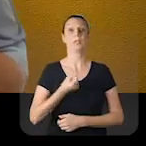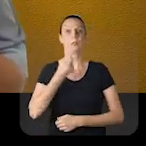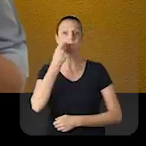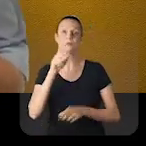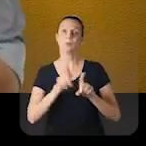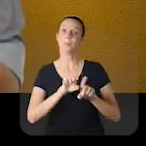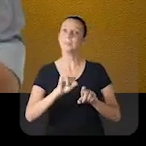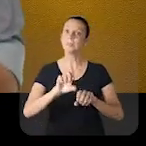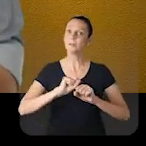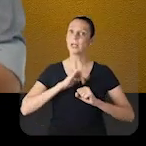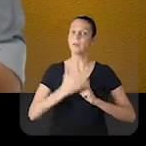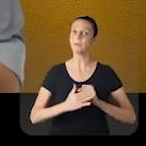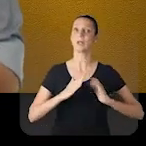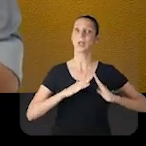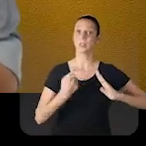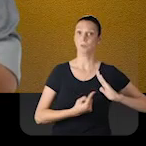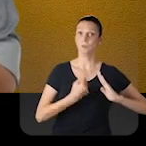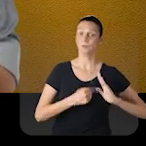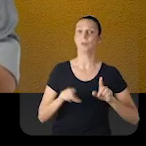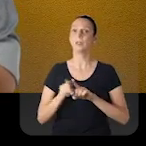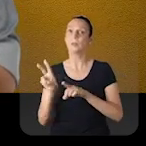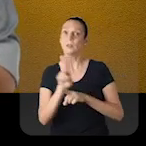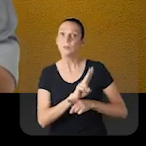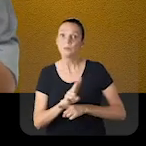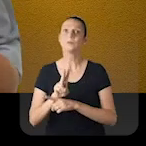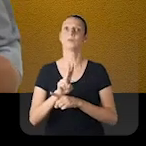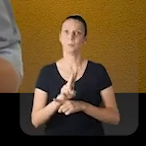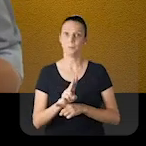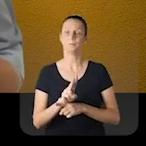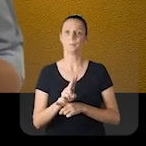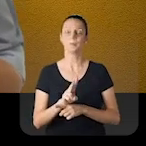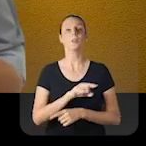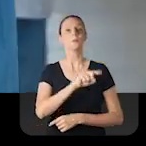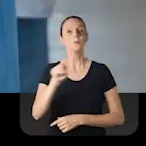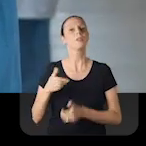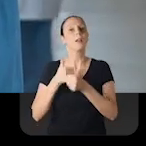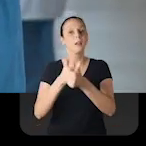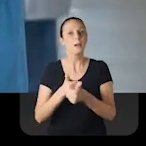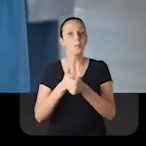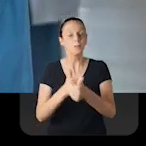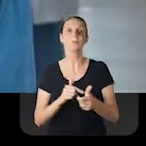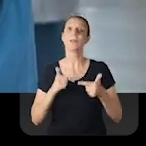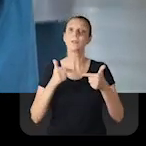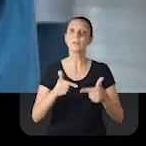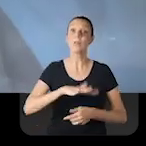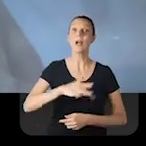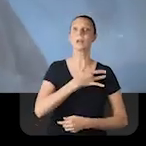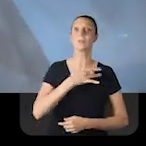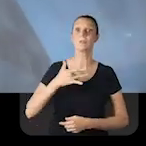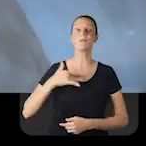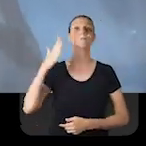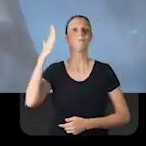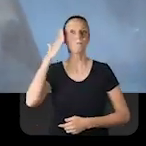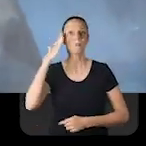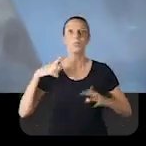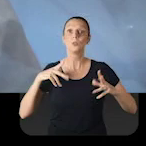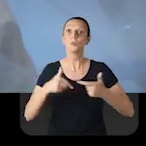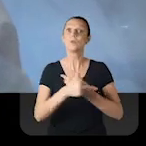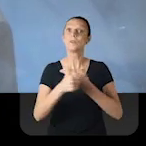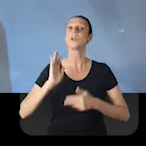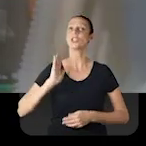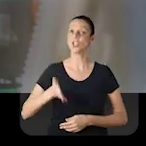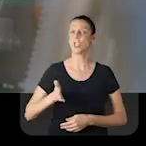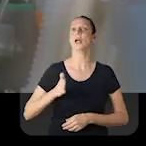Testagem, rastreamento, isolamento e monitoramento dos casos positivos de Covid. Você que acompanha nossas ações na saúde sabe